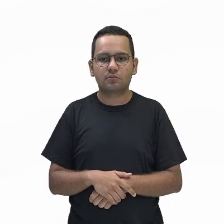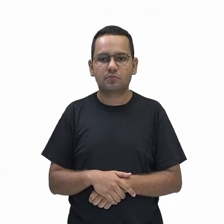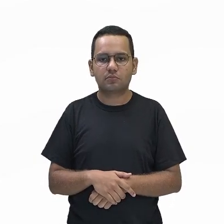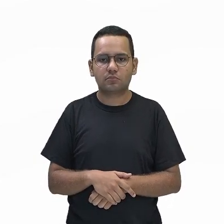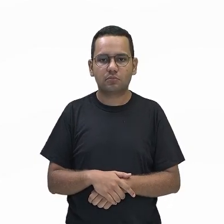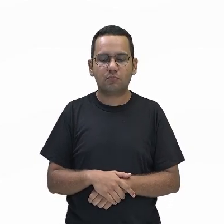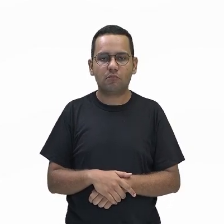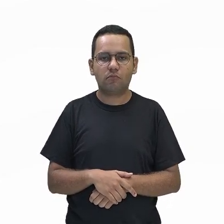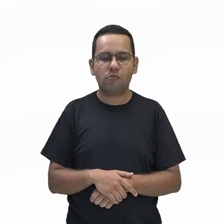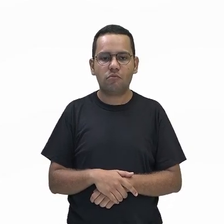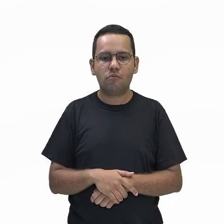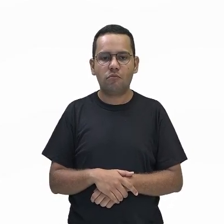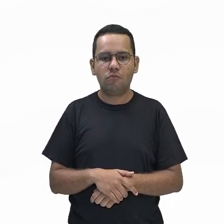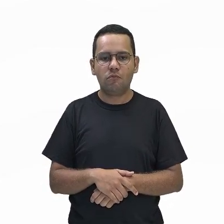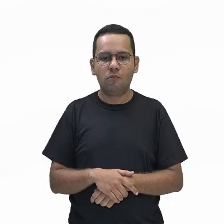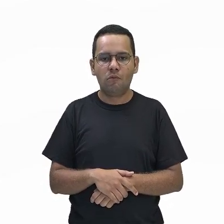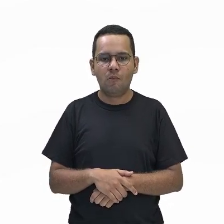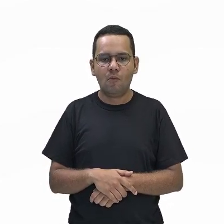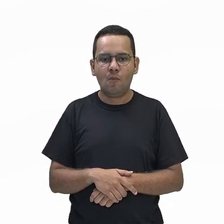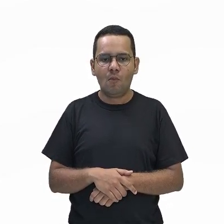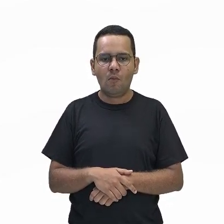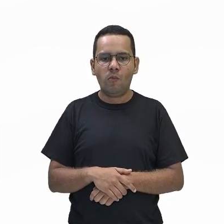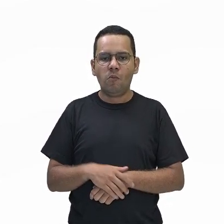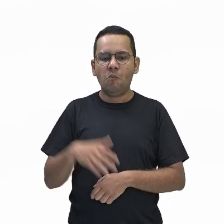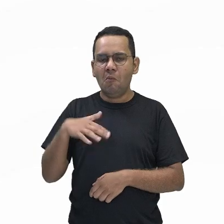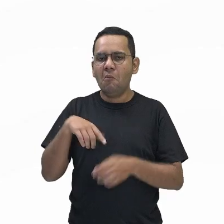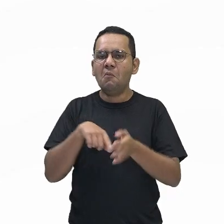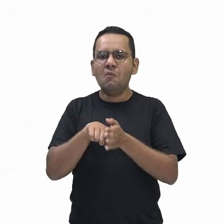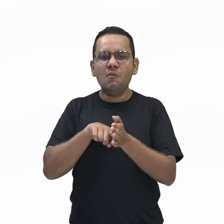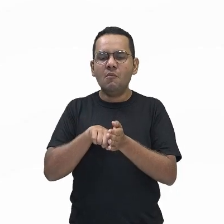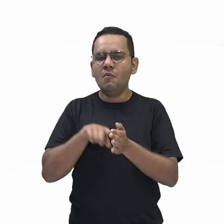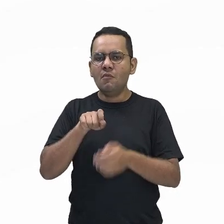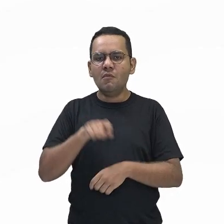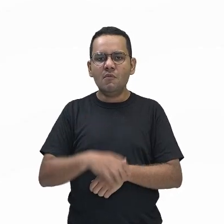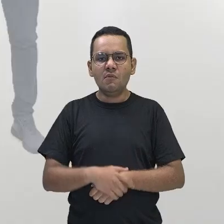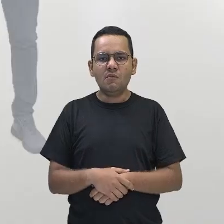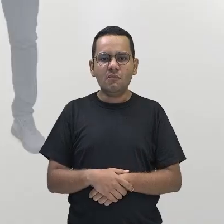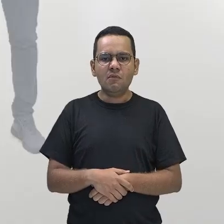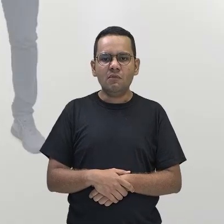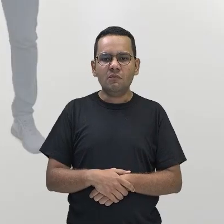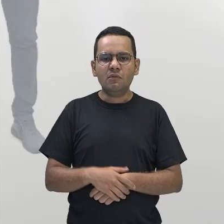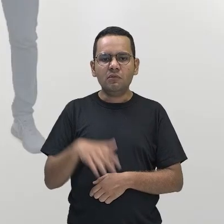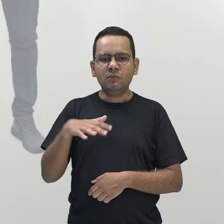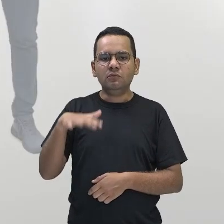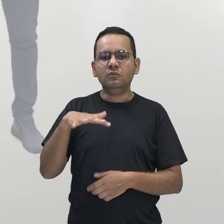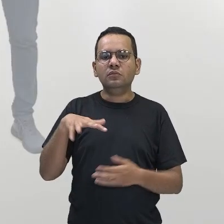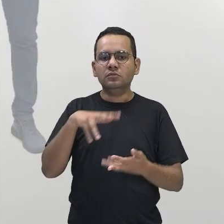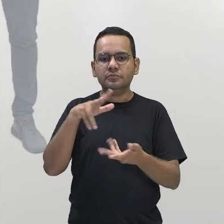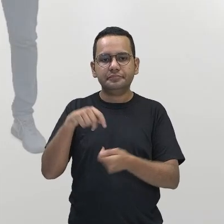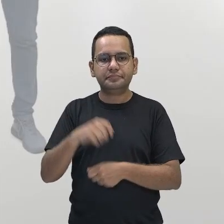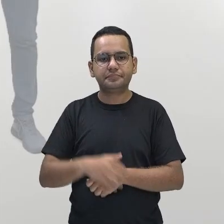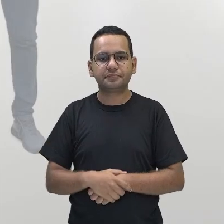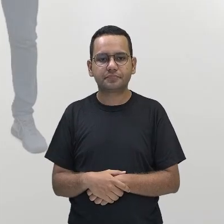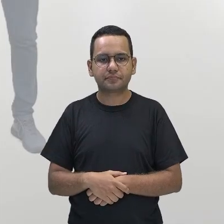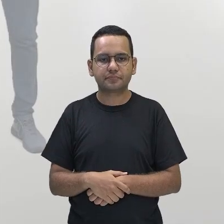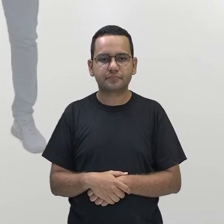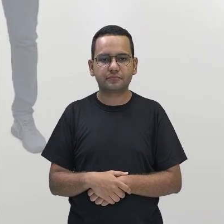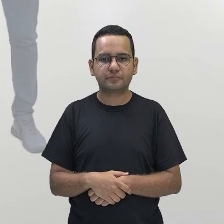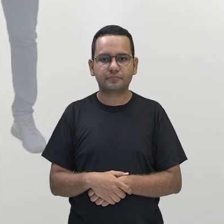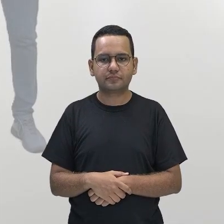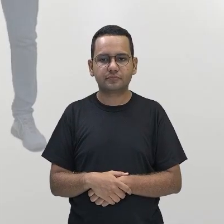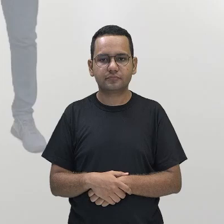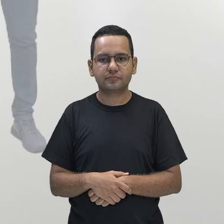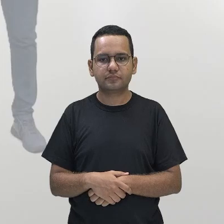comentei, pesquisas que são realizadas em pontos ali do mundo, sabe, em países. E aí,